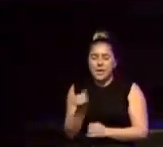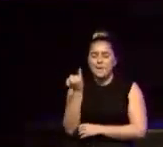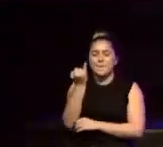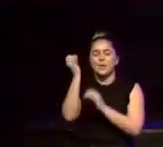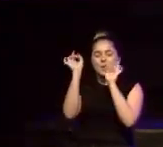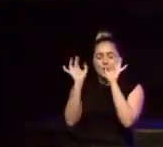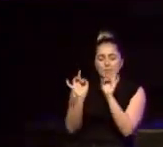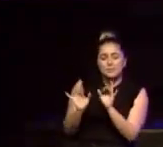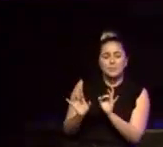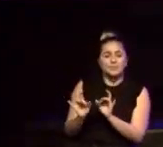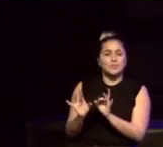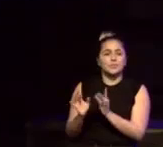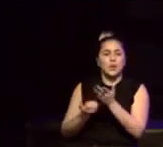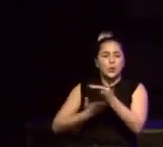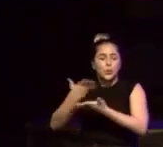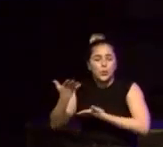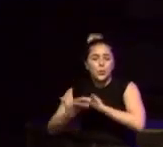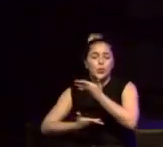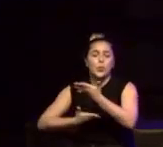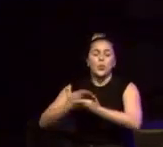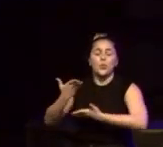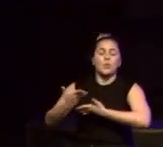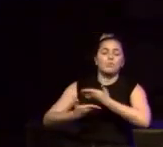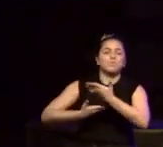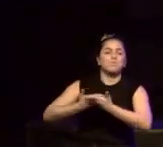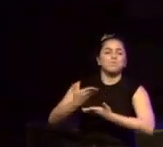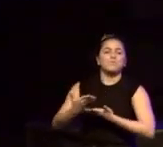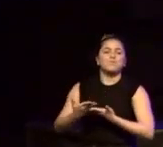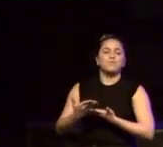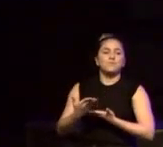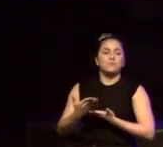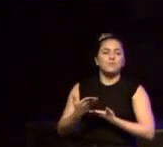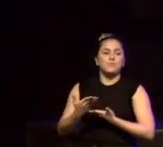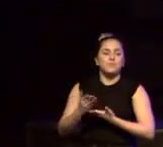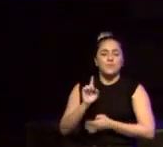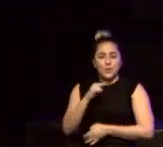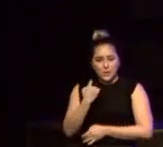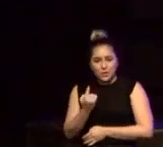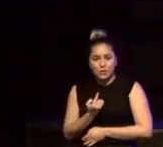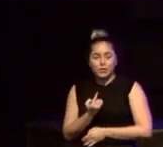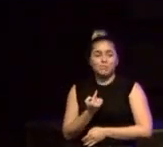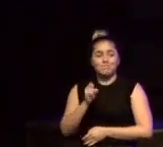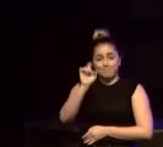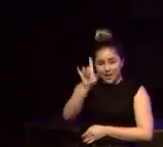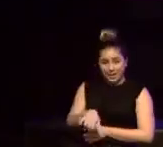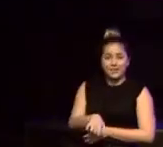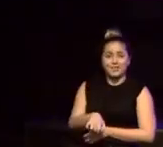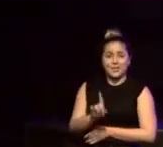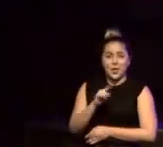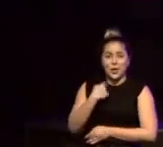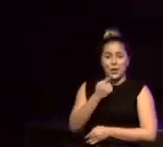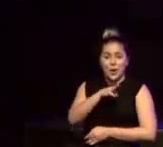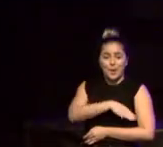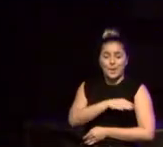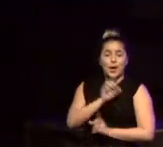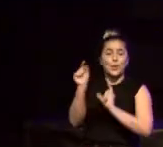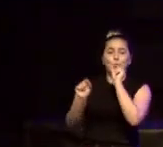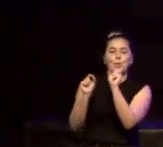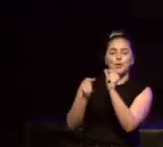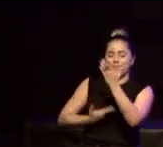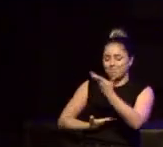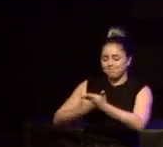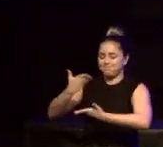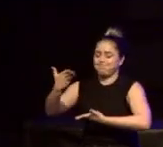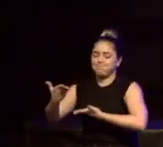edificar uns aos outros. É isso que nós somos. Nossa missão é ser uns aos outros.